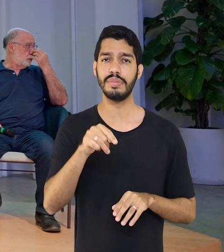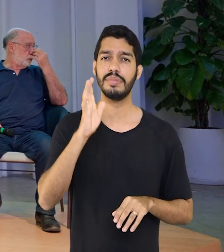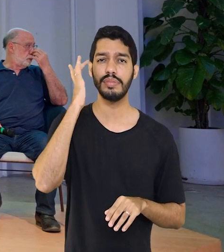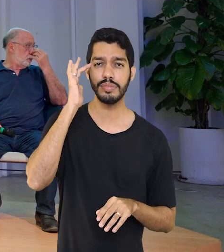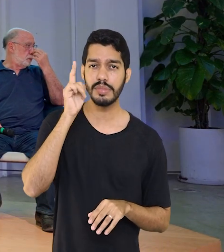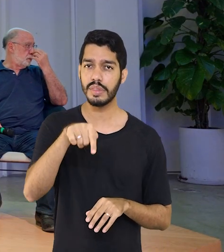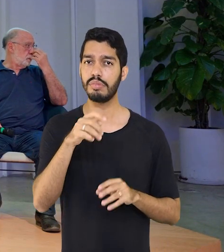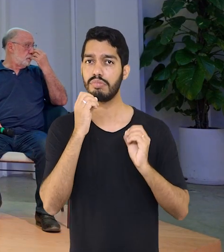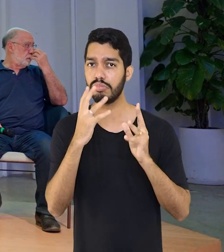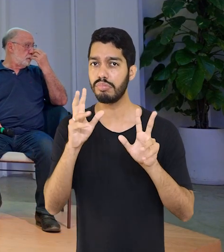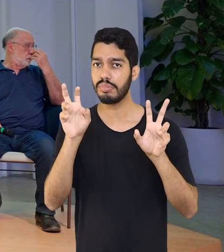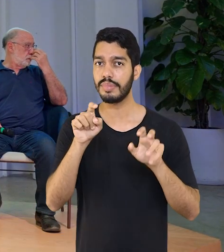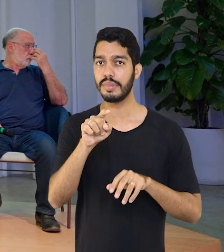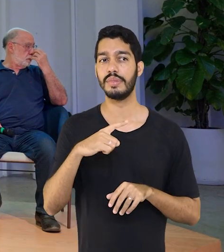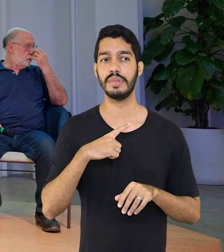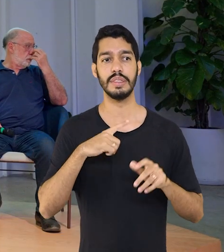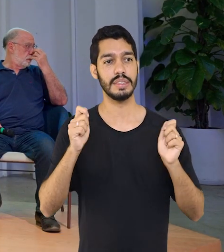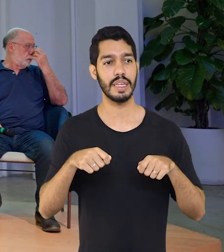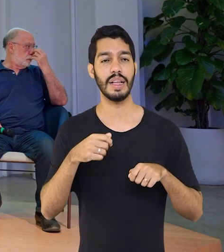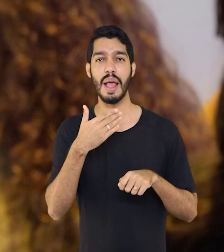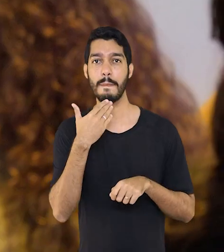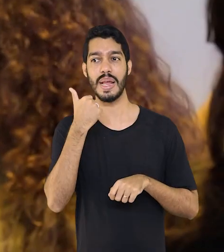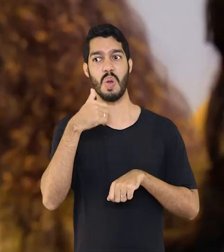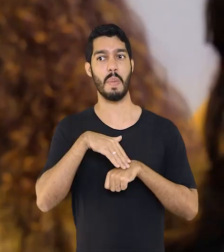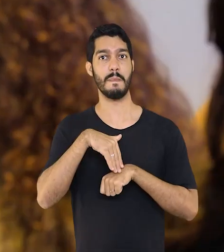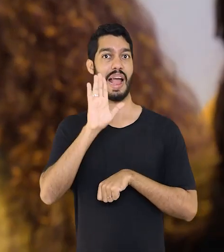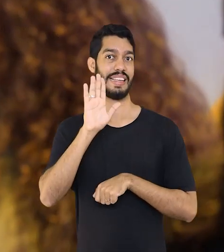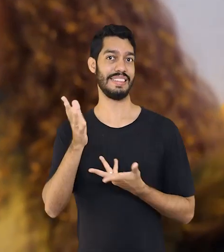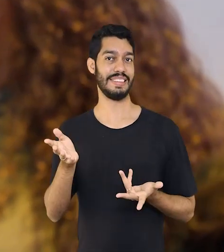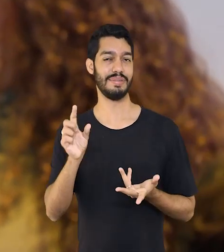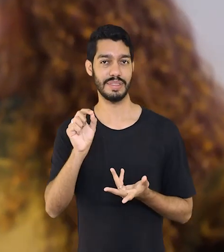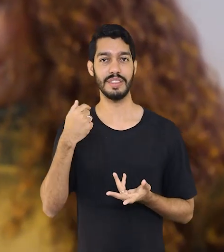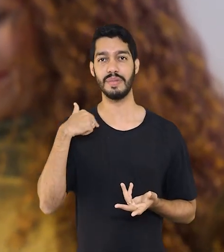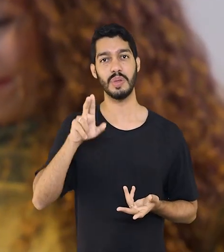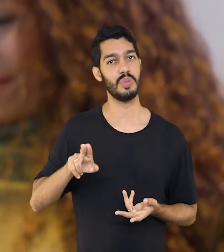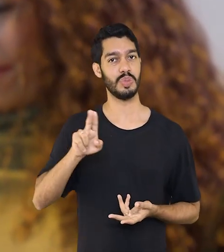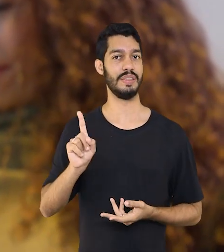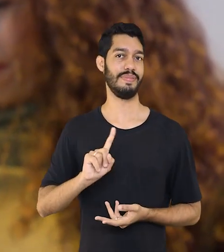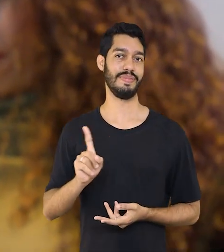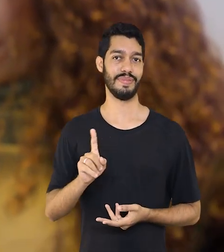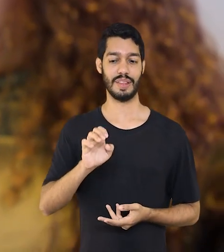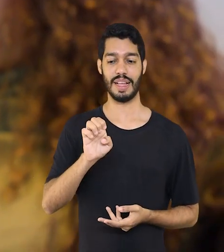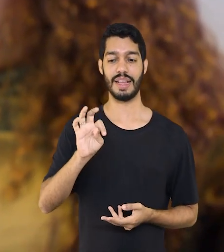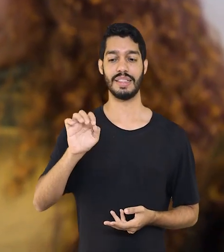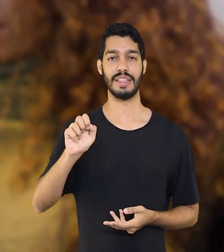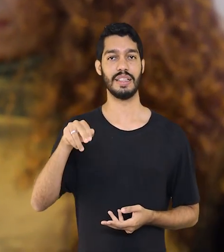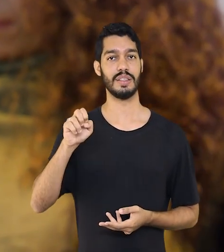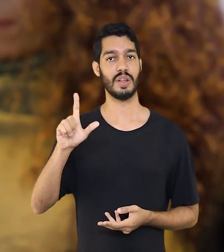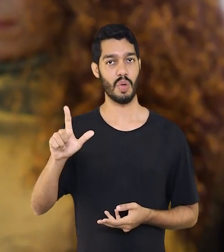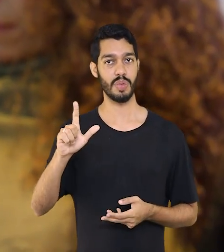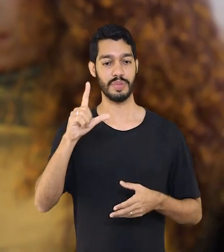existe uma solução que seria mais melhor de boa, que seria você não usar o etanol no